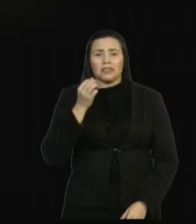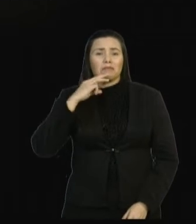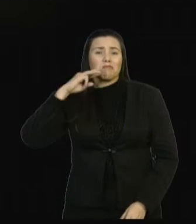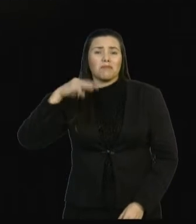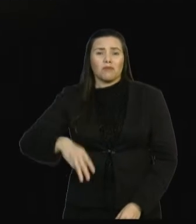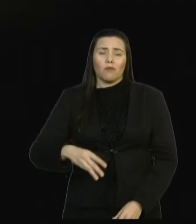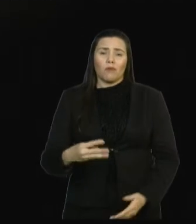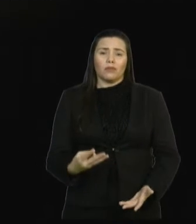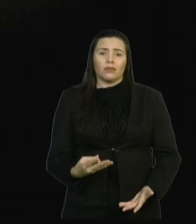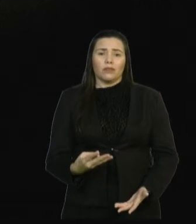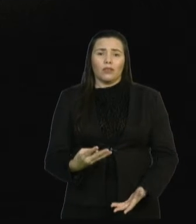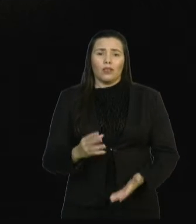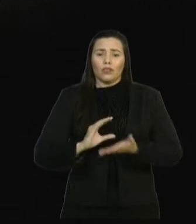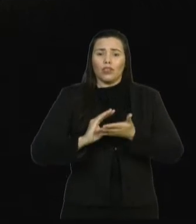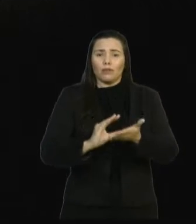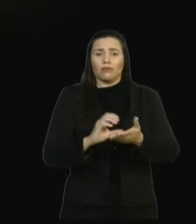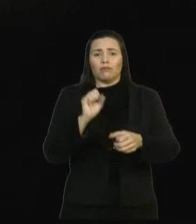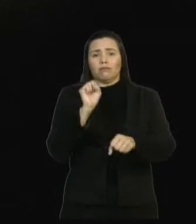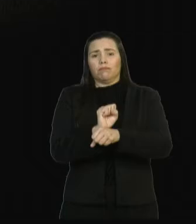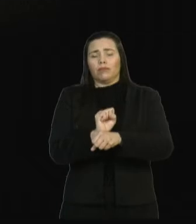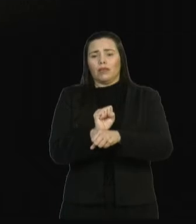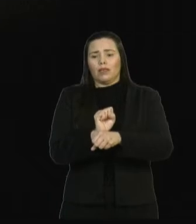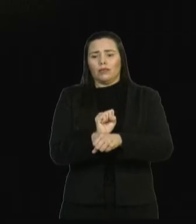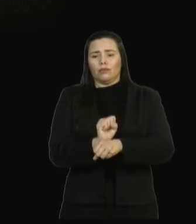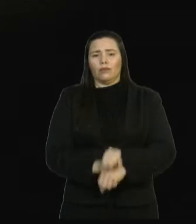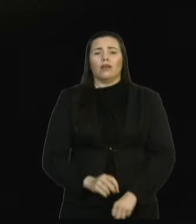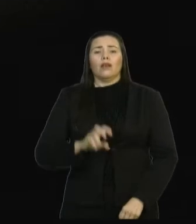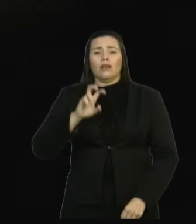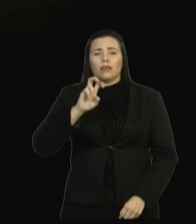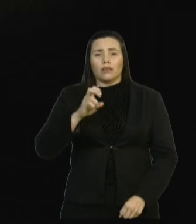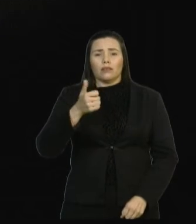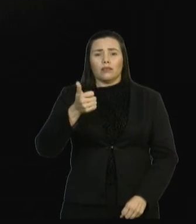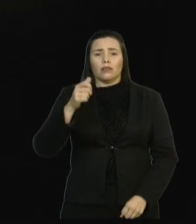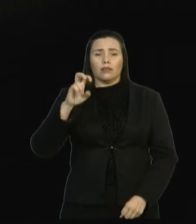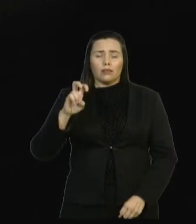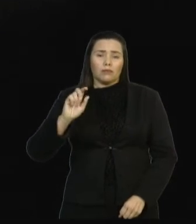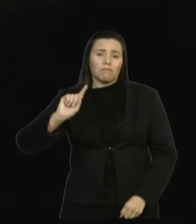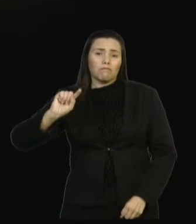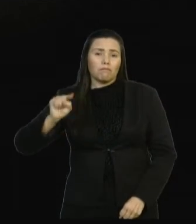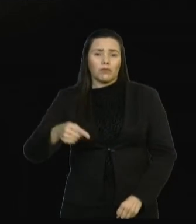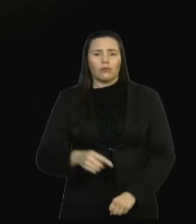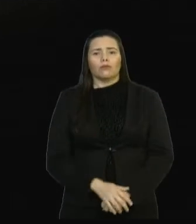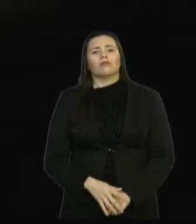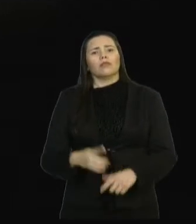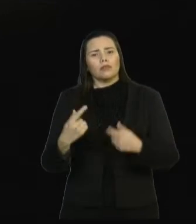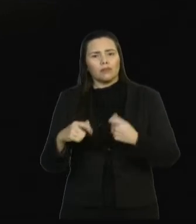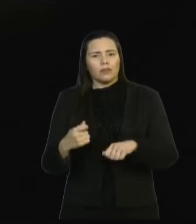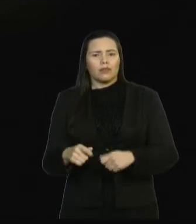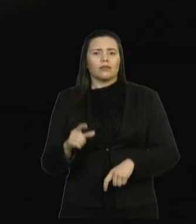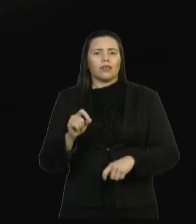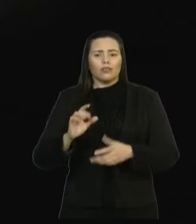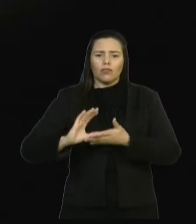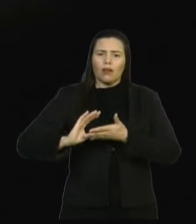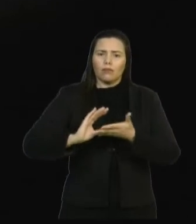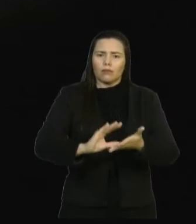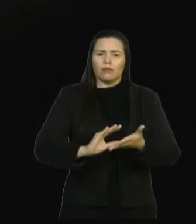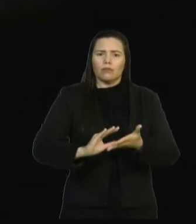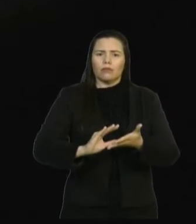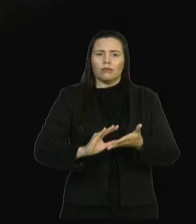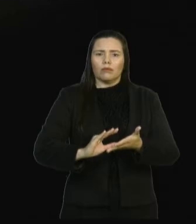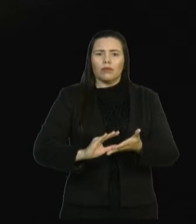6.082.000 parados e 515.000 que deveria pagar os servidores também nos cofres do Estado